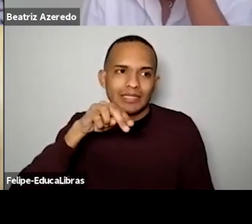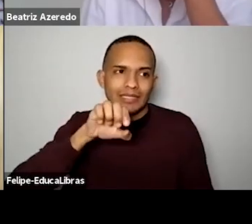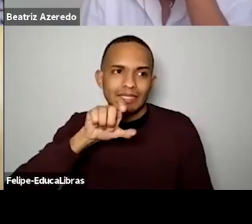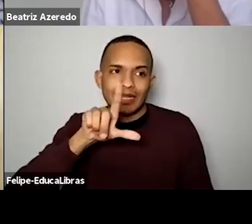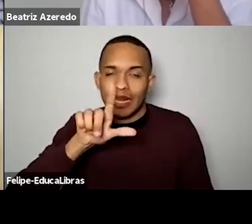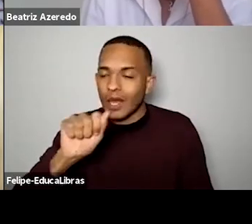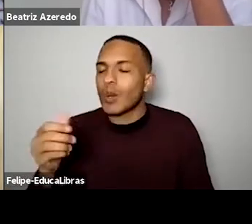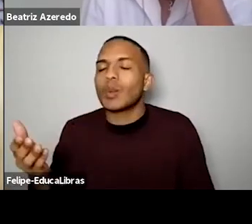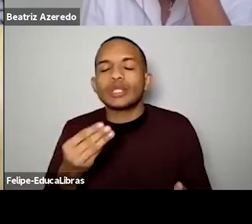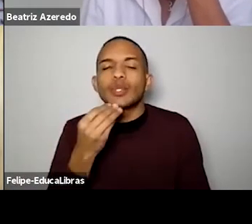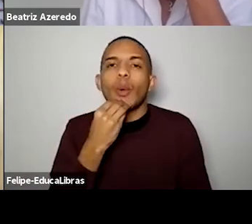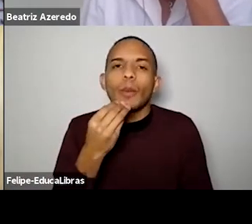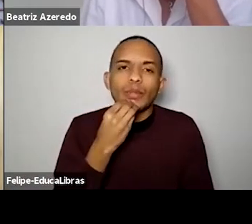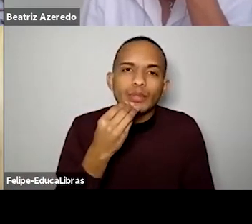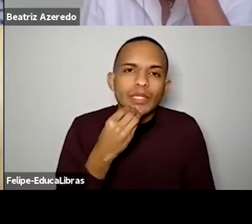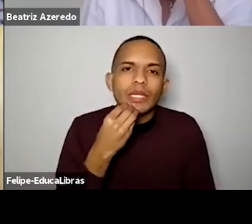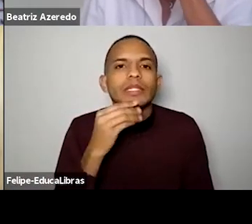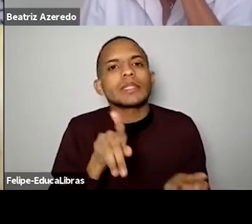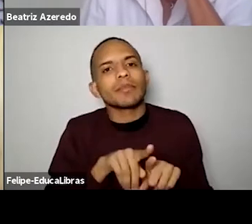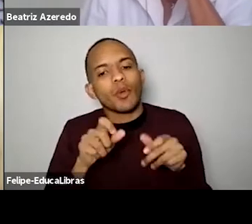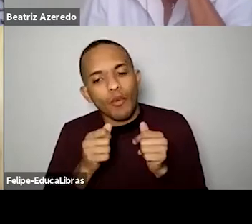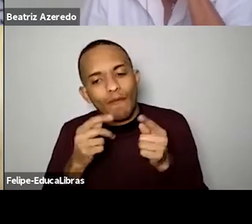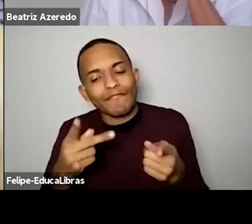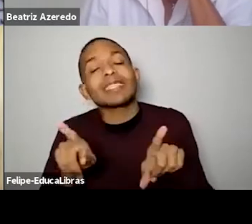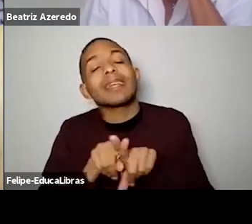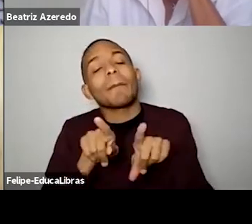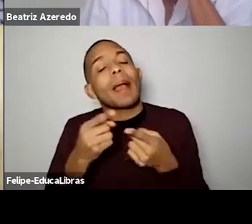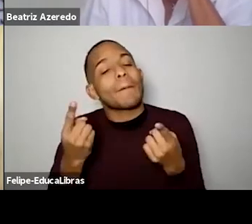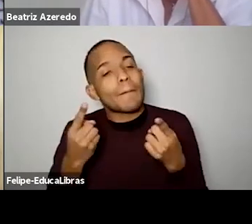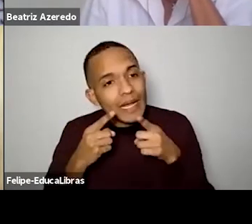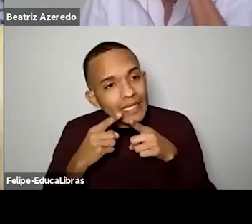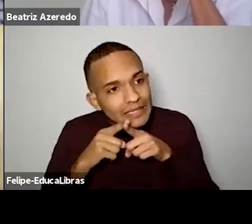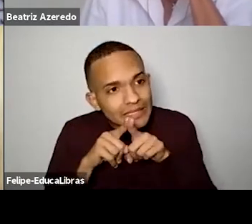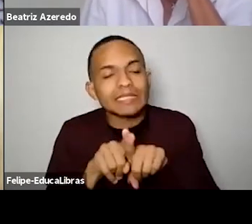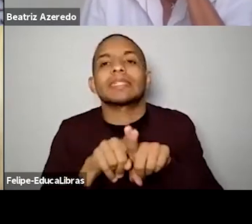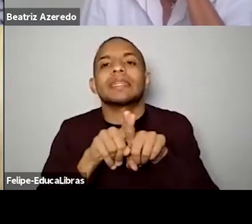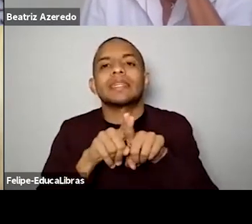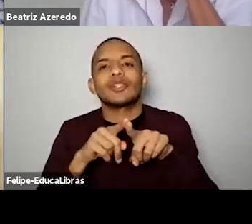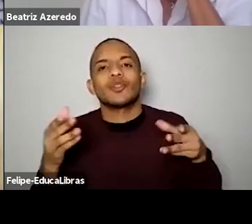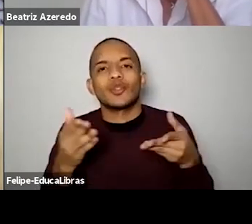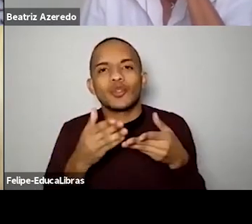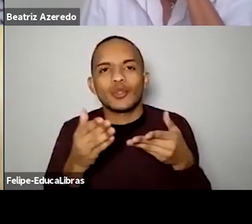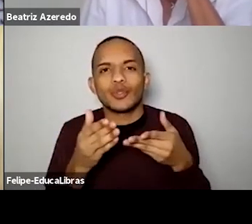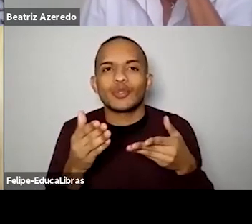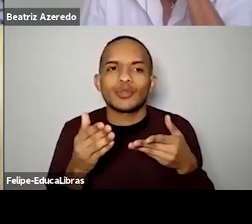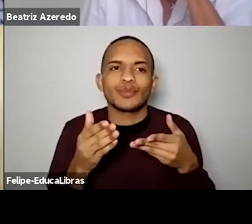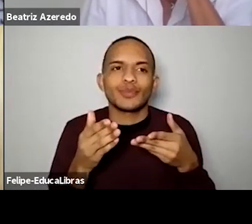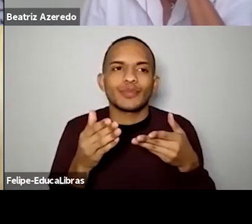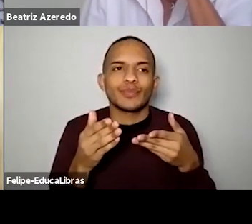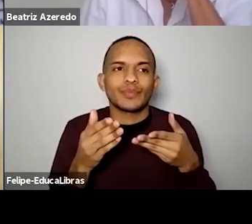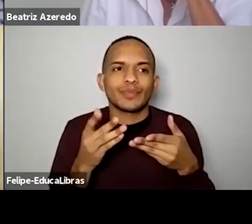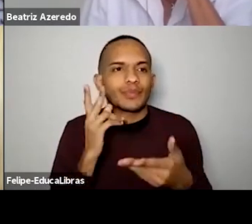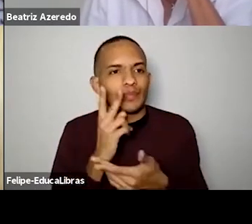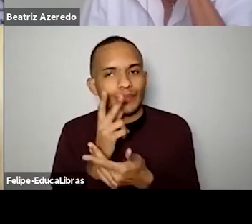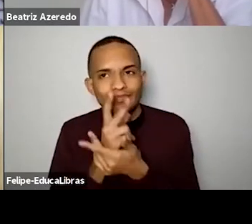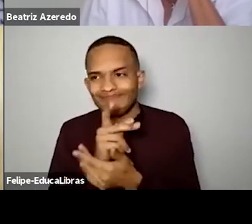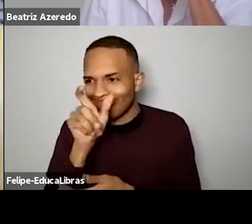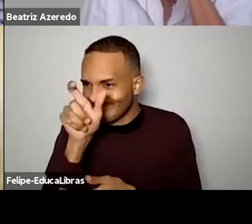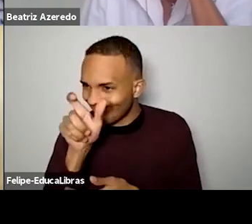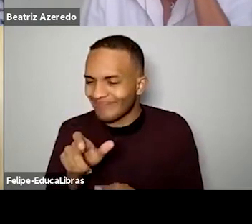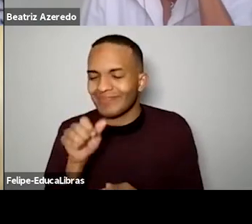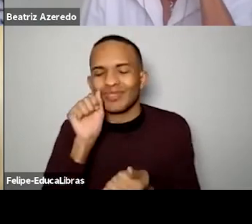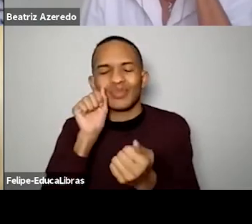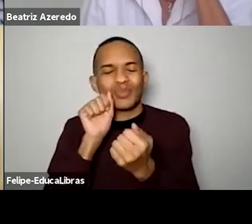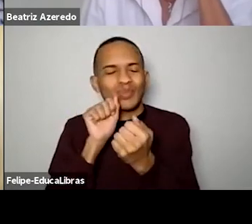oportunidade, também pela indicação e pela parceria. Também em especial a Beatriz Azeredo, que tem sempre estado conosco aqui